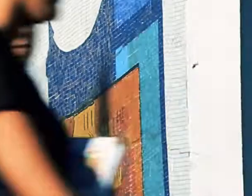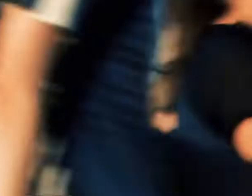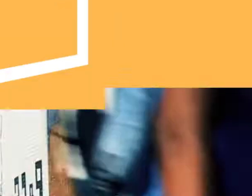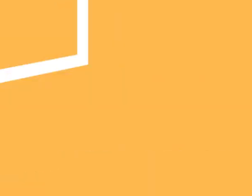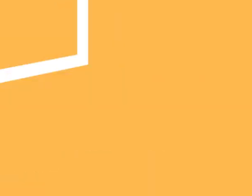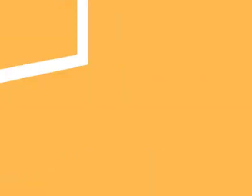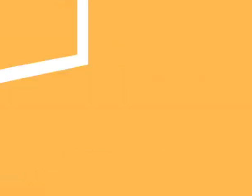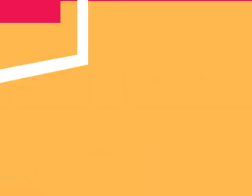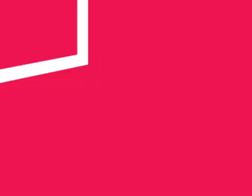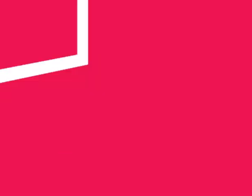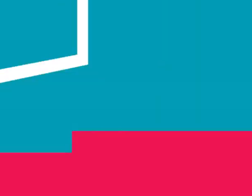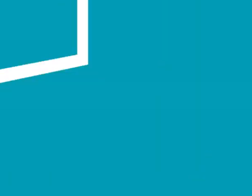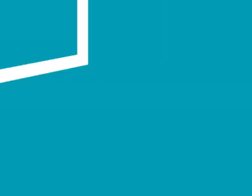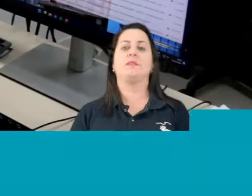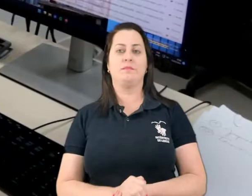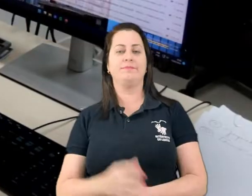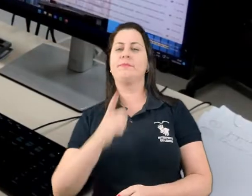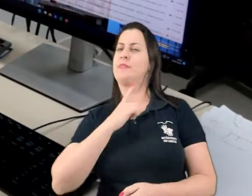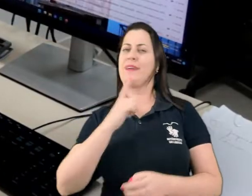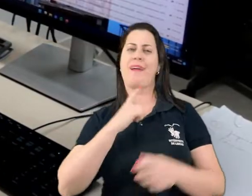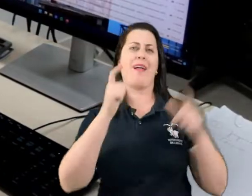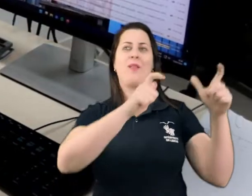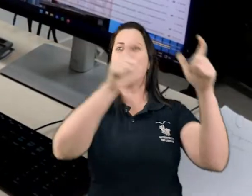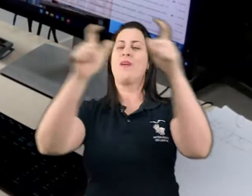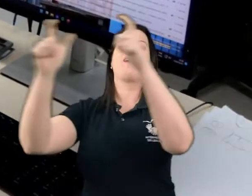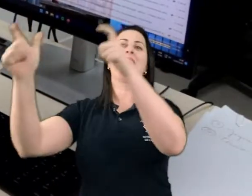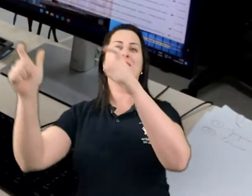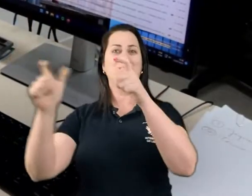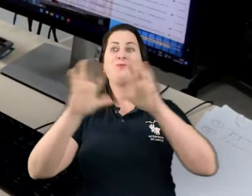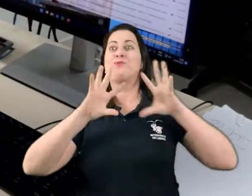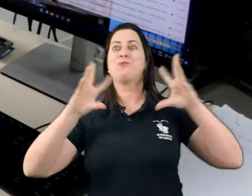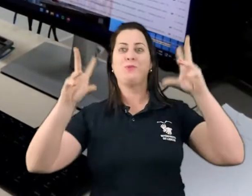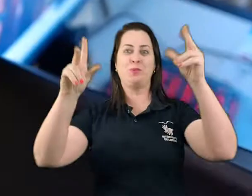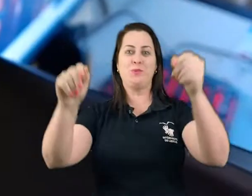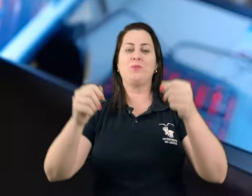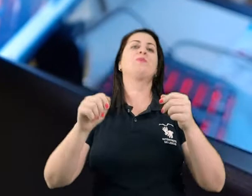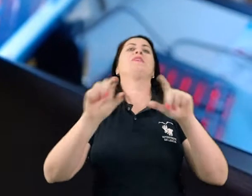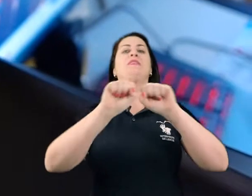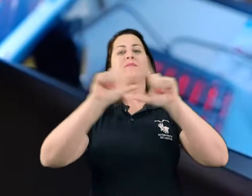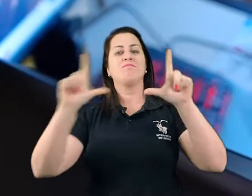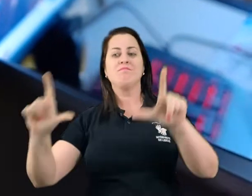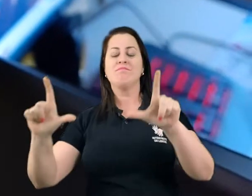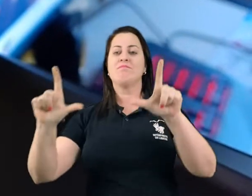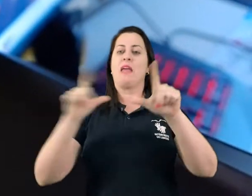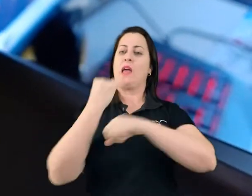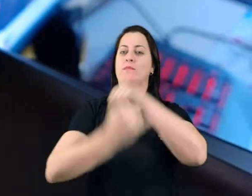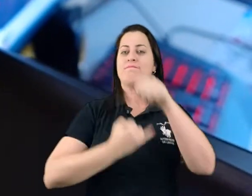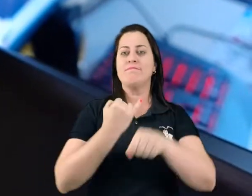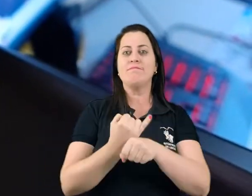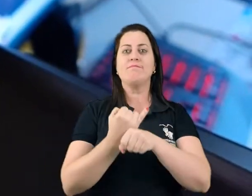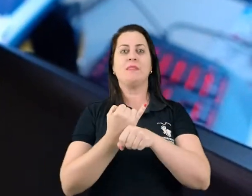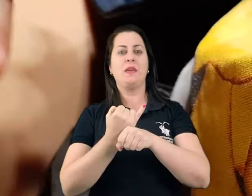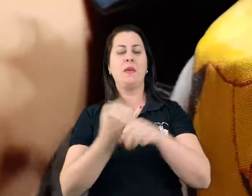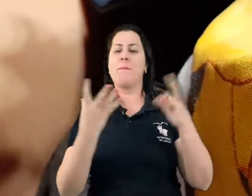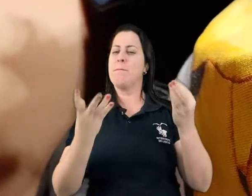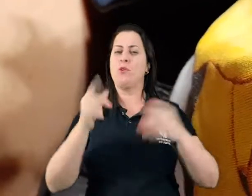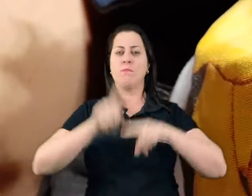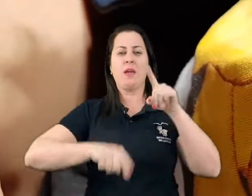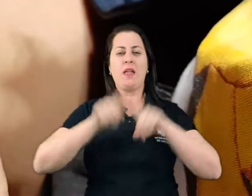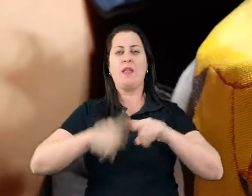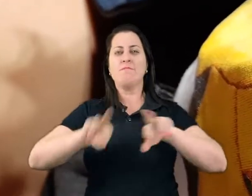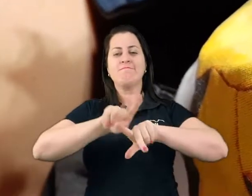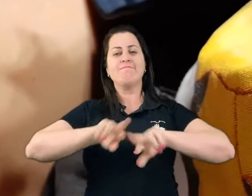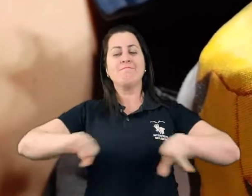e elas estão por todos os lados elas hiperconexão múltiplas ferramentas